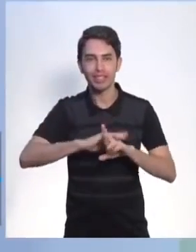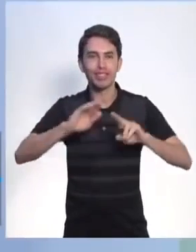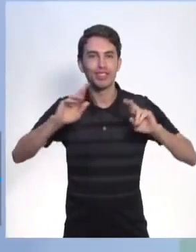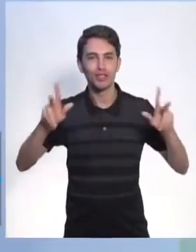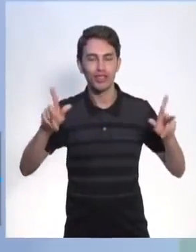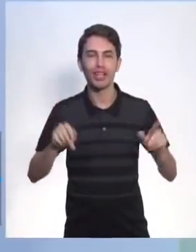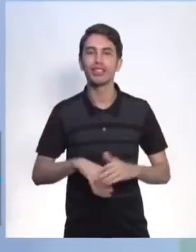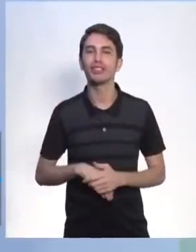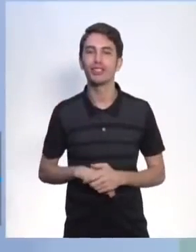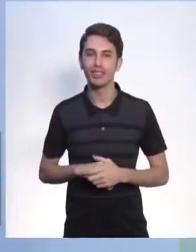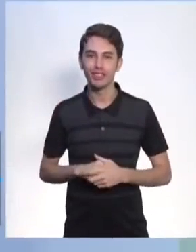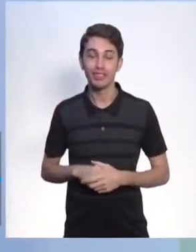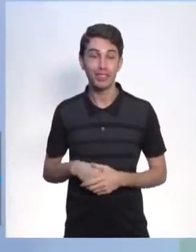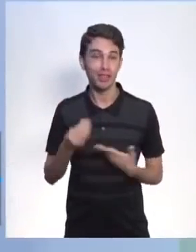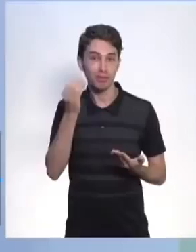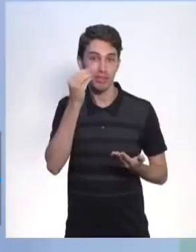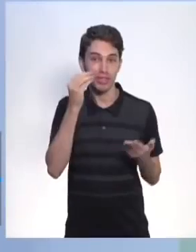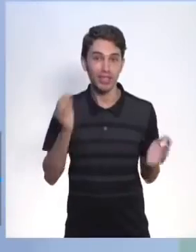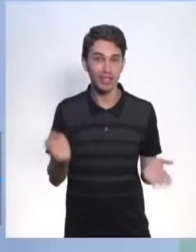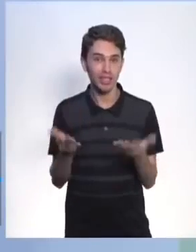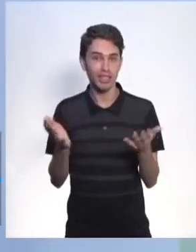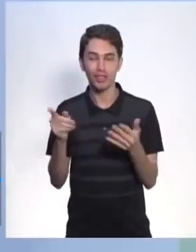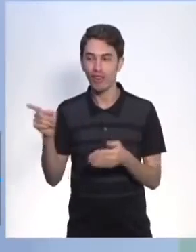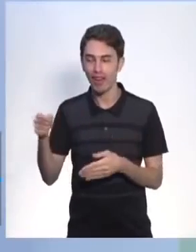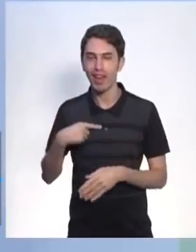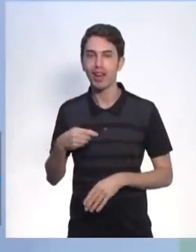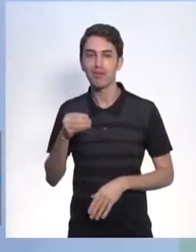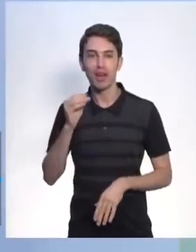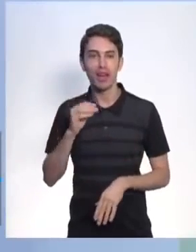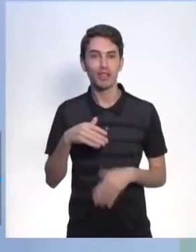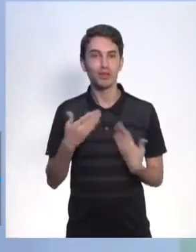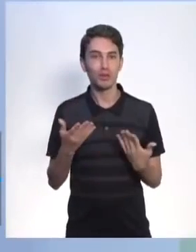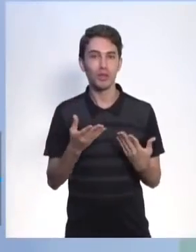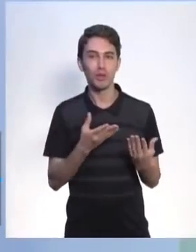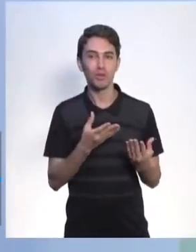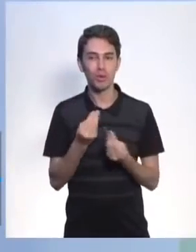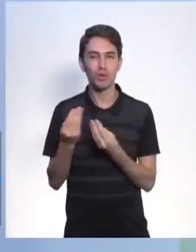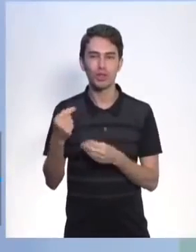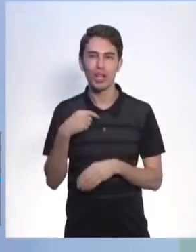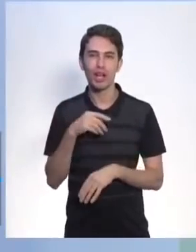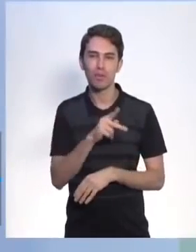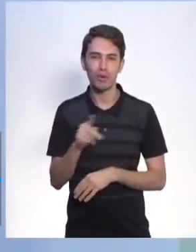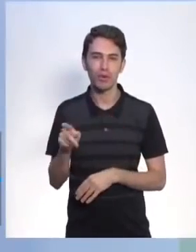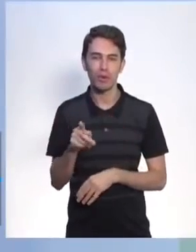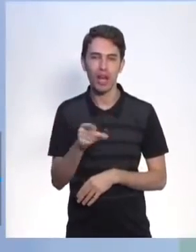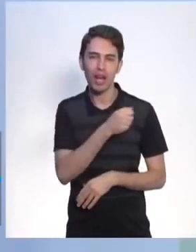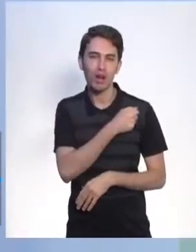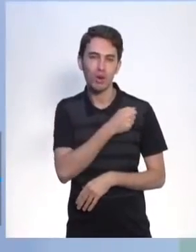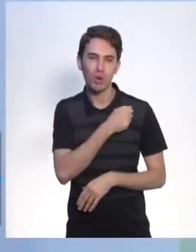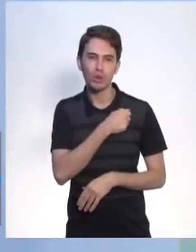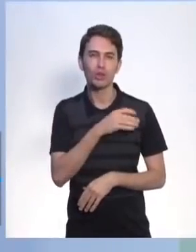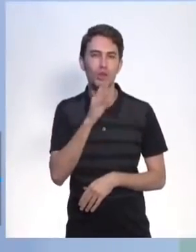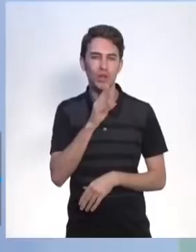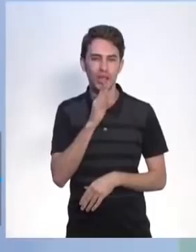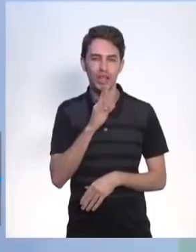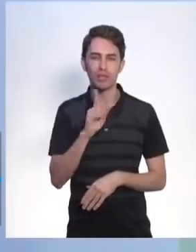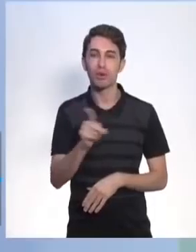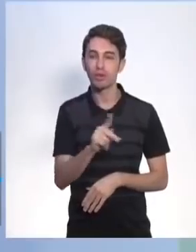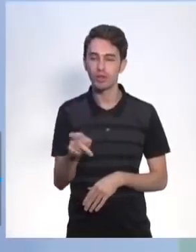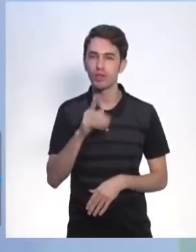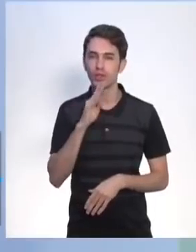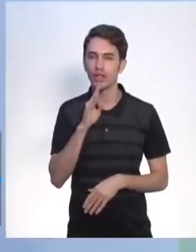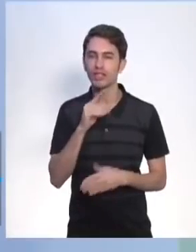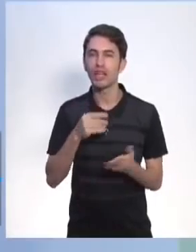diferente, estamos tentando incentivar ela para muitos professores conhecem, né? Vocês alunos aí também podem conhecer, que é uma